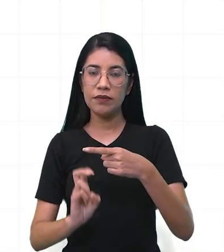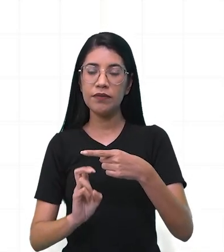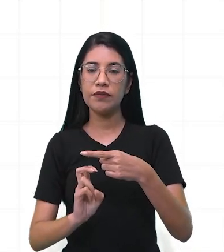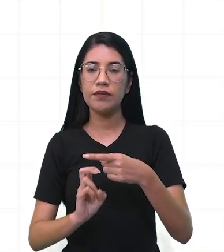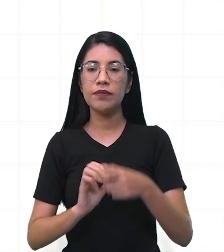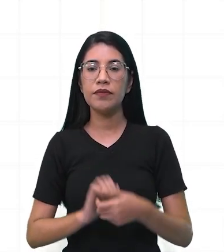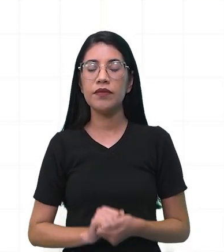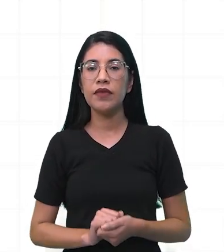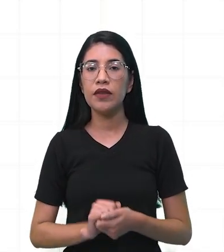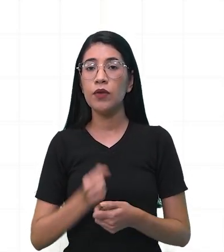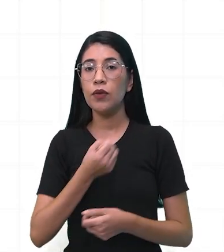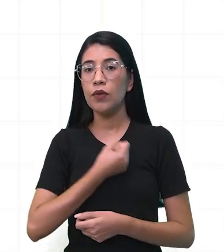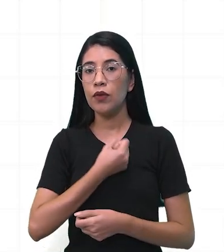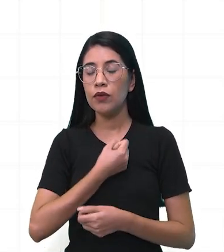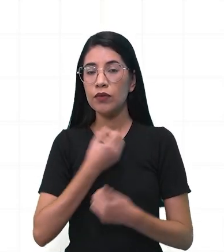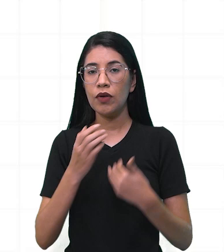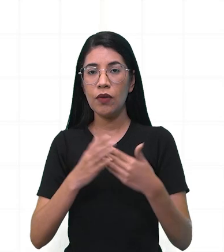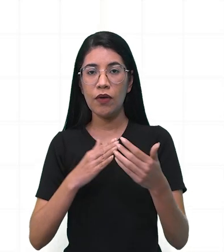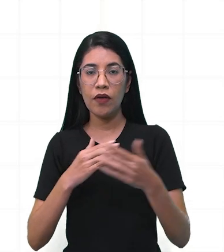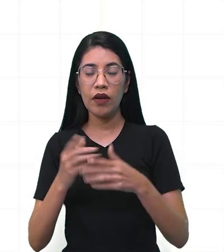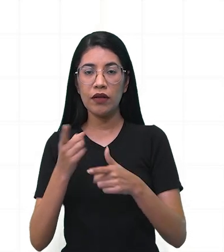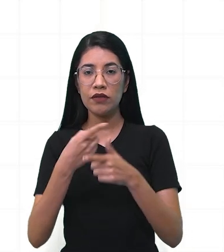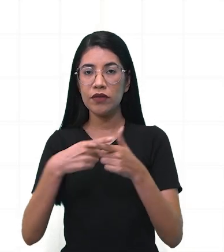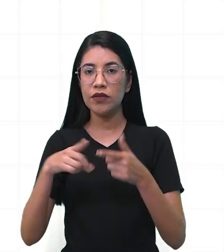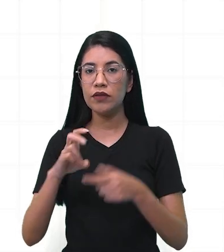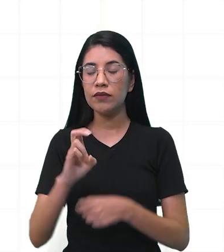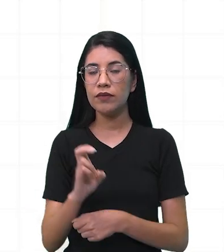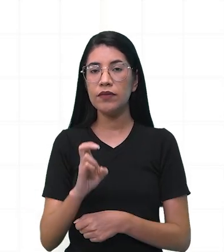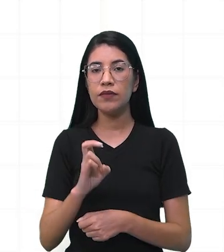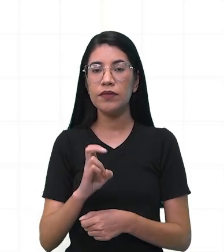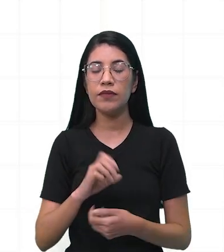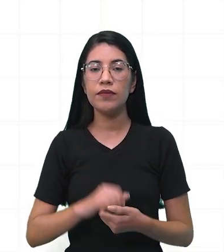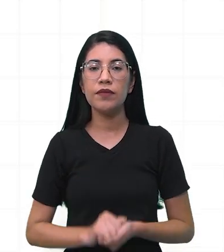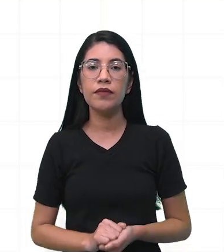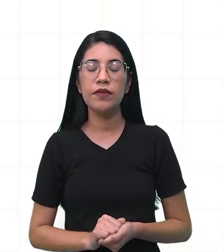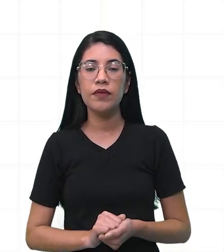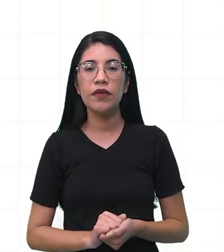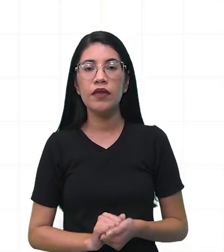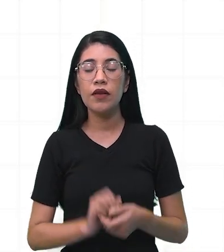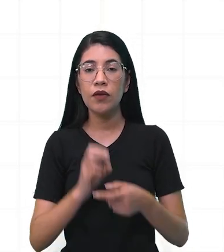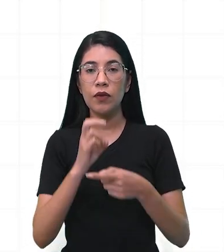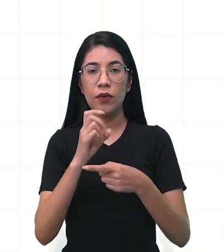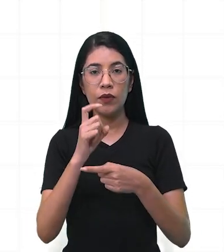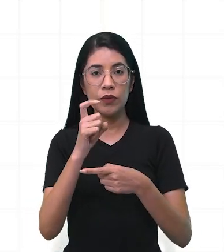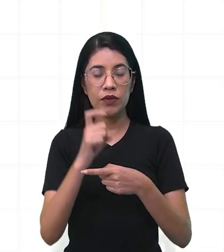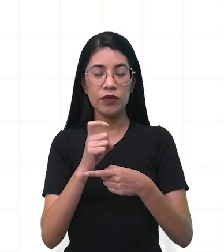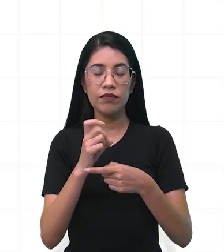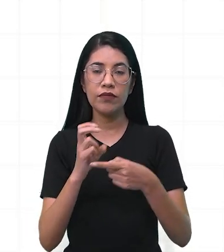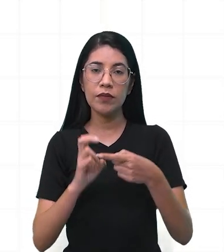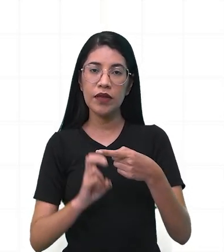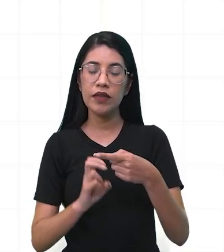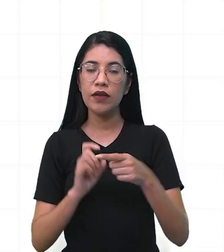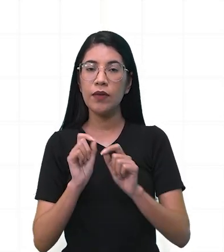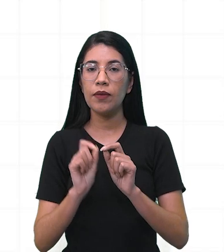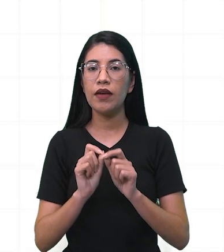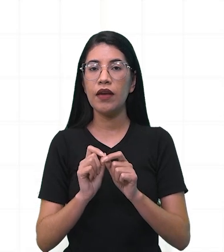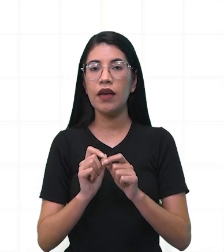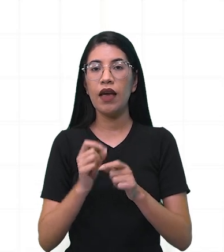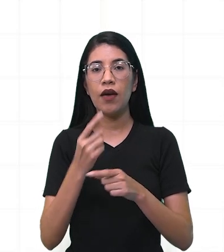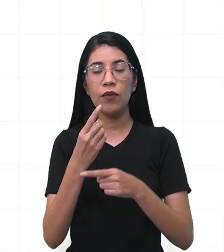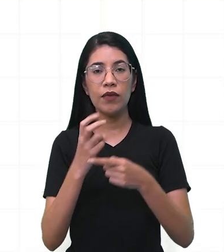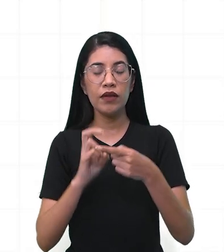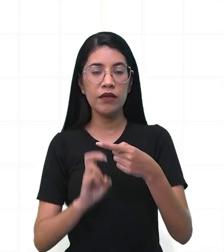número dividido por 5. Se eu tenho um número dividido por 5, significa que é a quinta parte desse número,